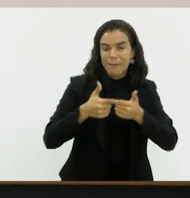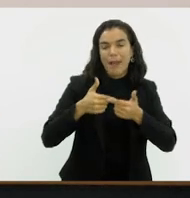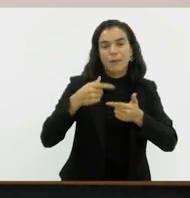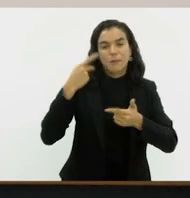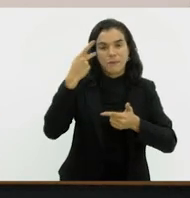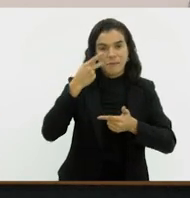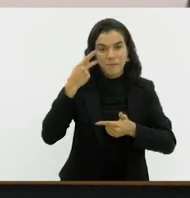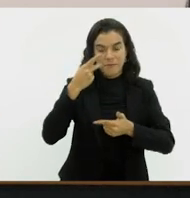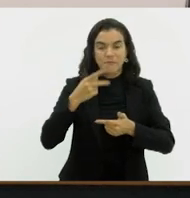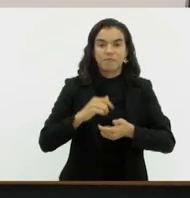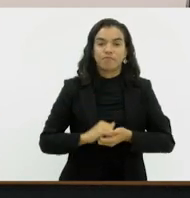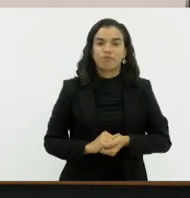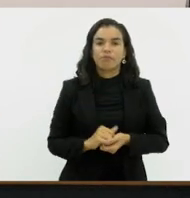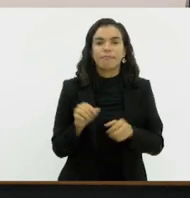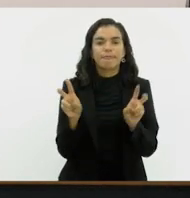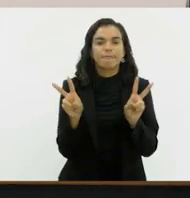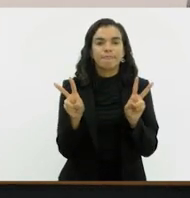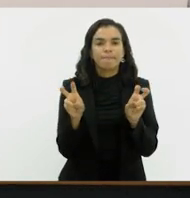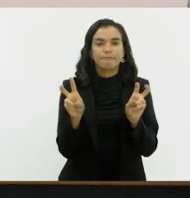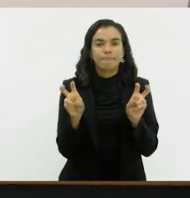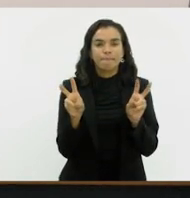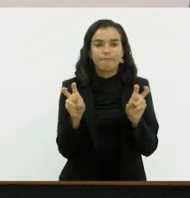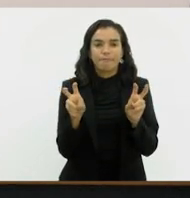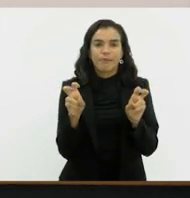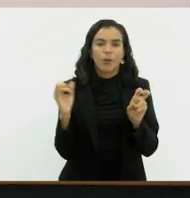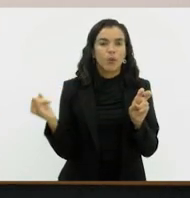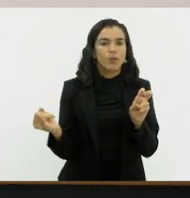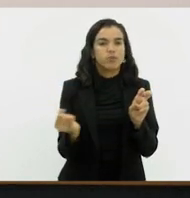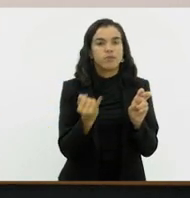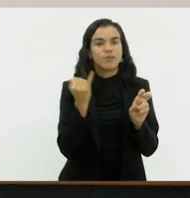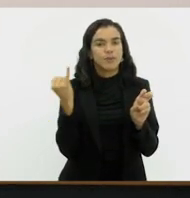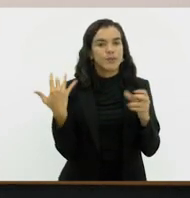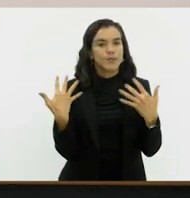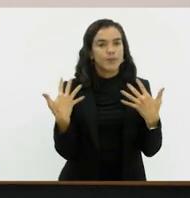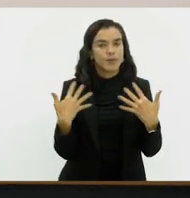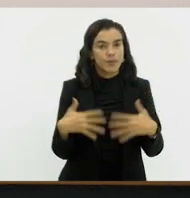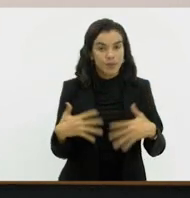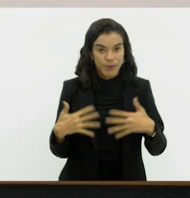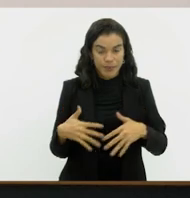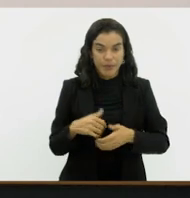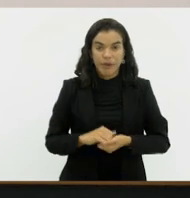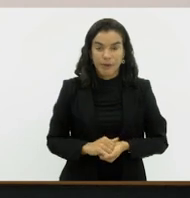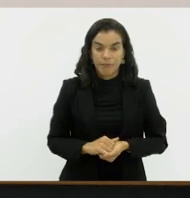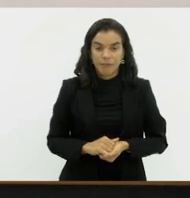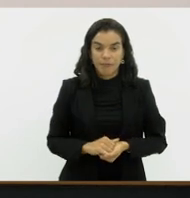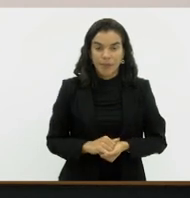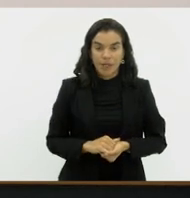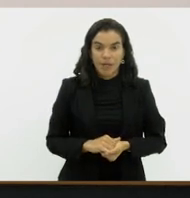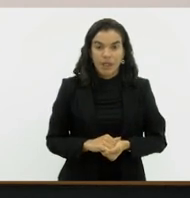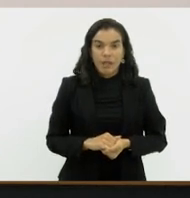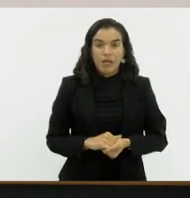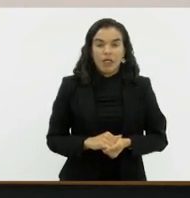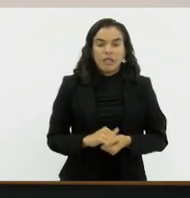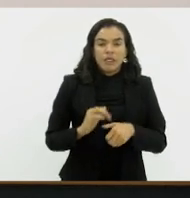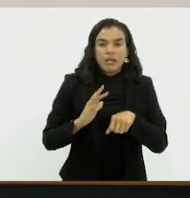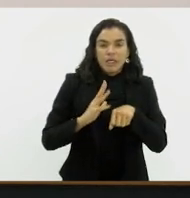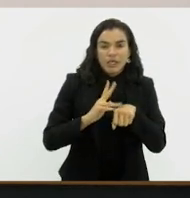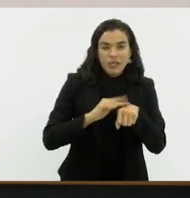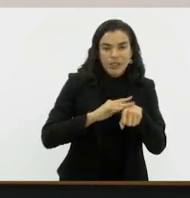que esse tema é absolutamente relevante, né? As